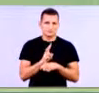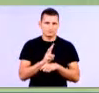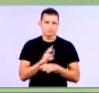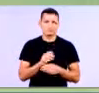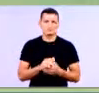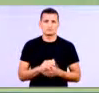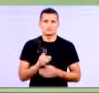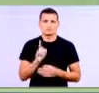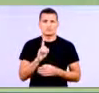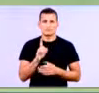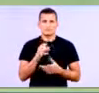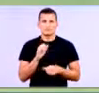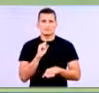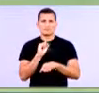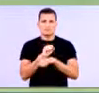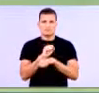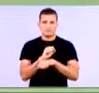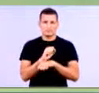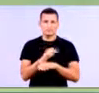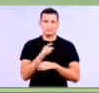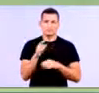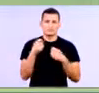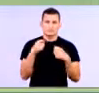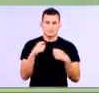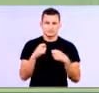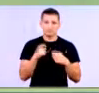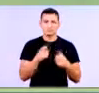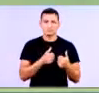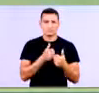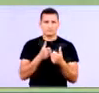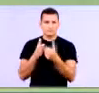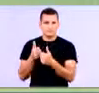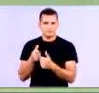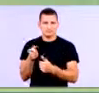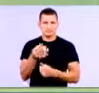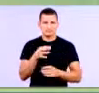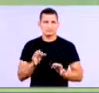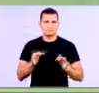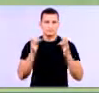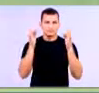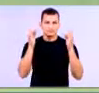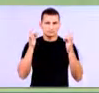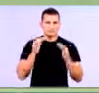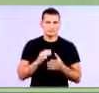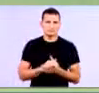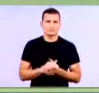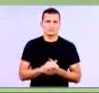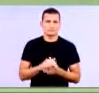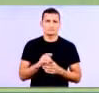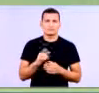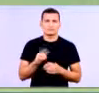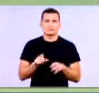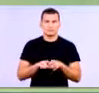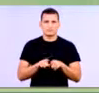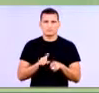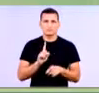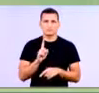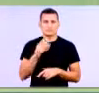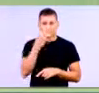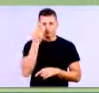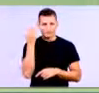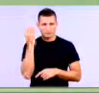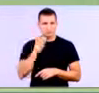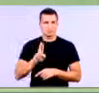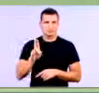ficarem obsoletas, elas devem acompanhar as novas tecnologias, além de não ser esquecidas pelos